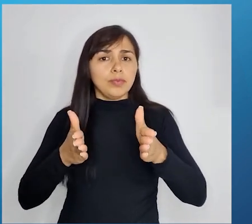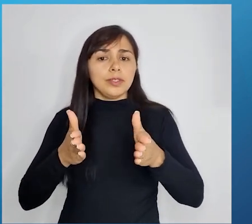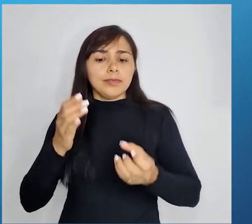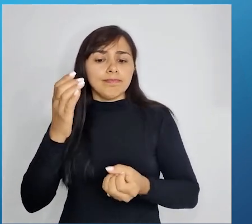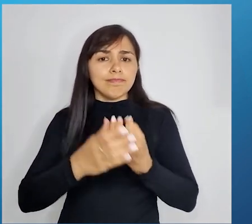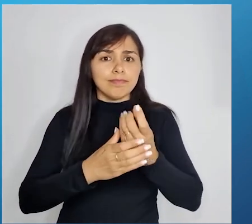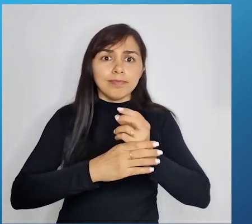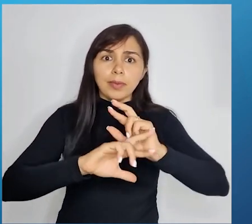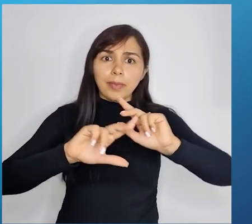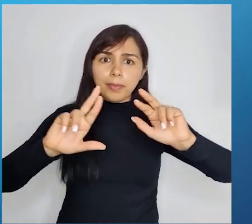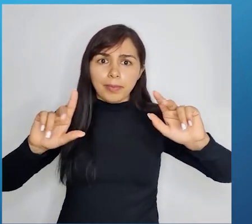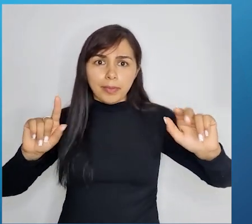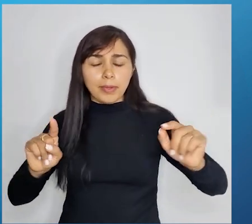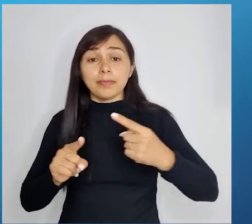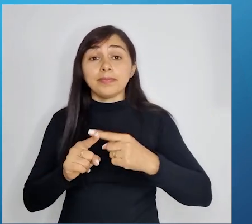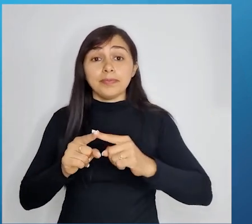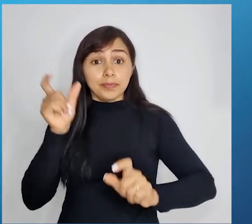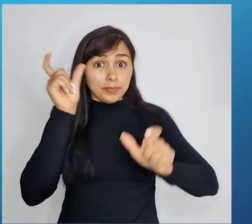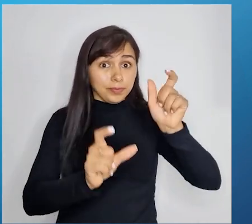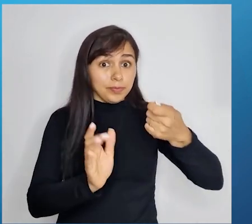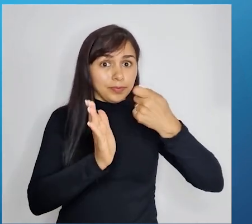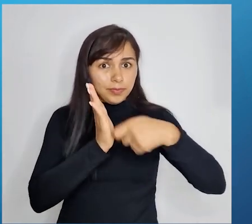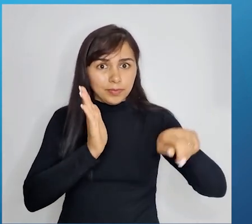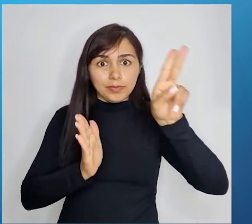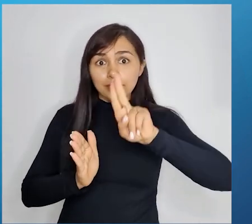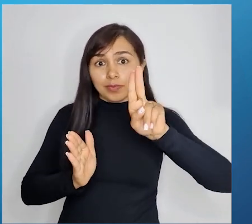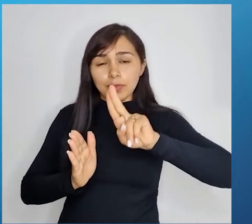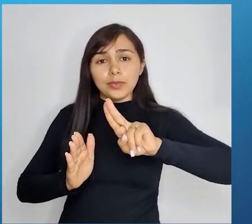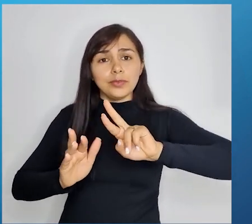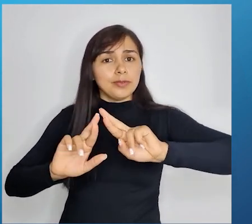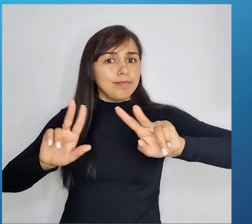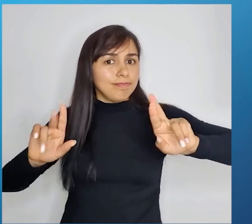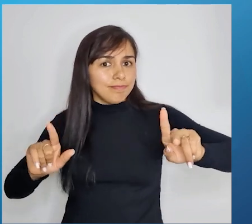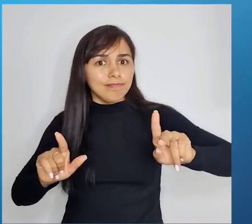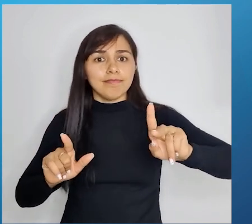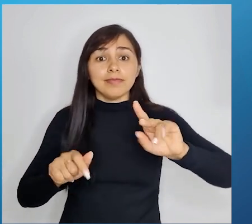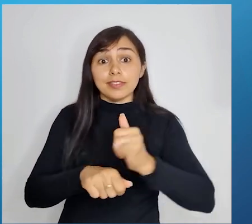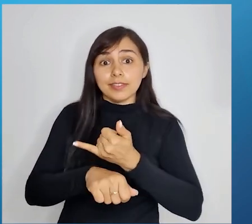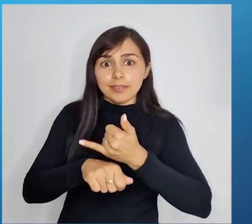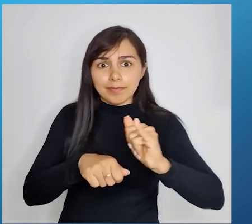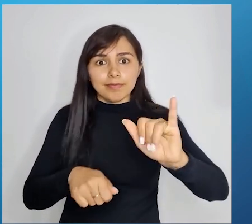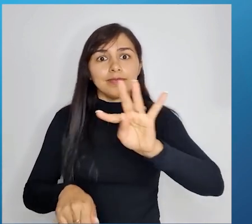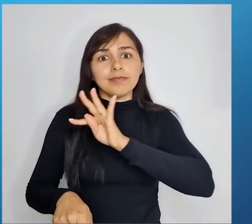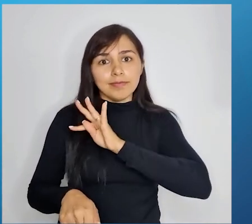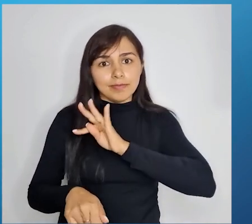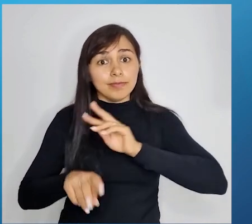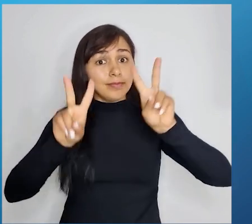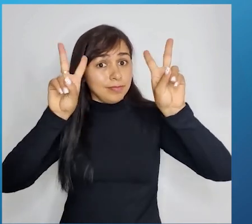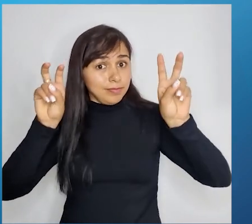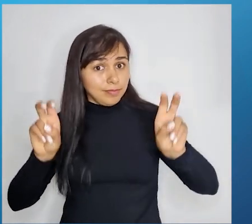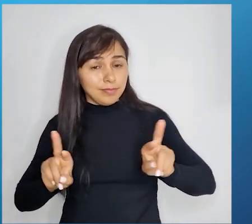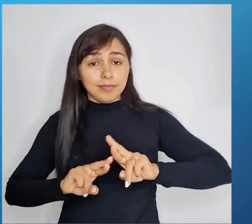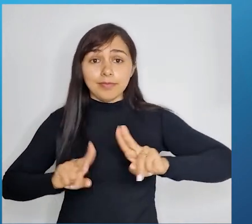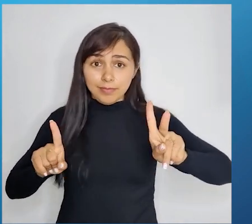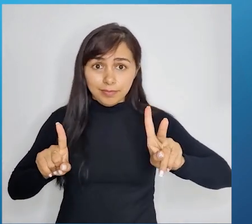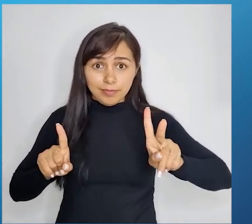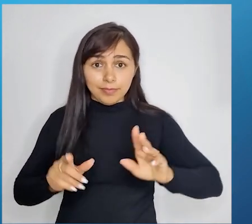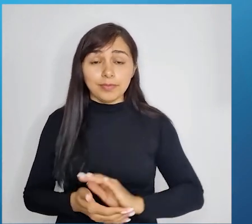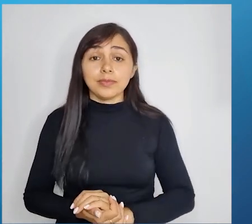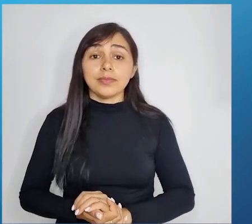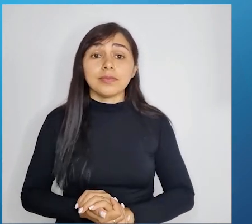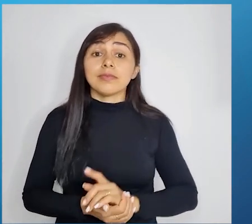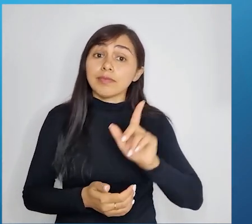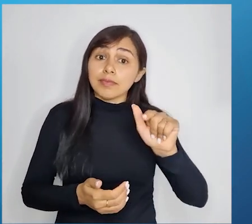pluralismo, no qual os escritores exploram uma variedade de técnicas e temas, frequentemente desafiando